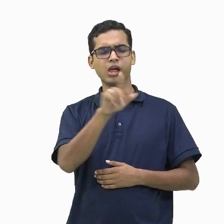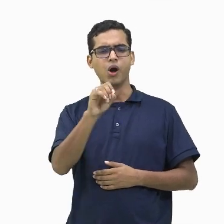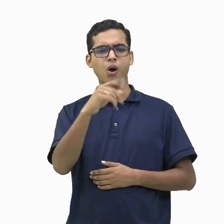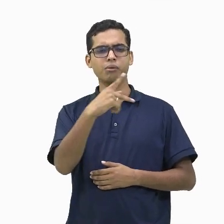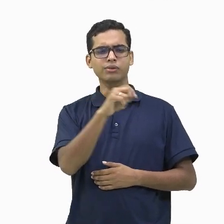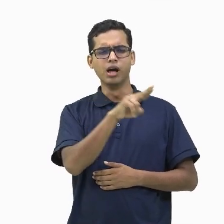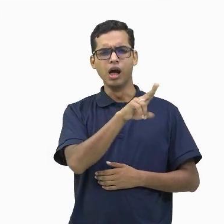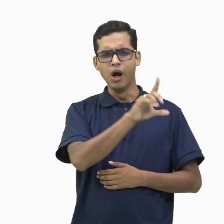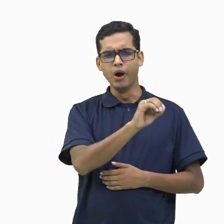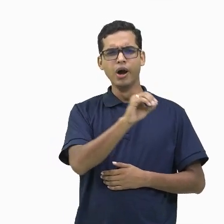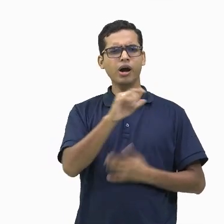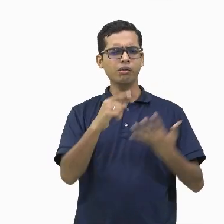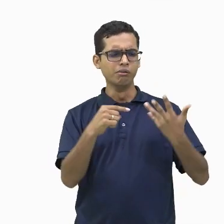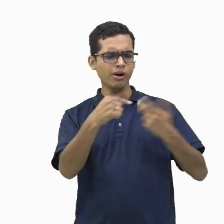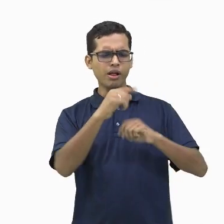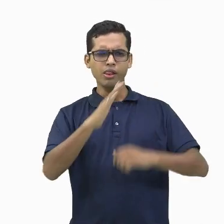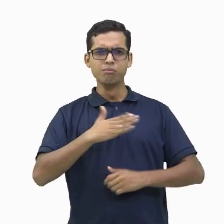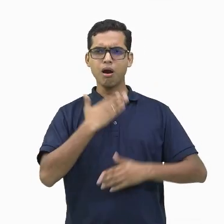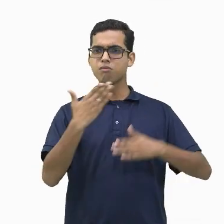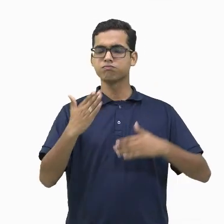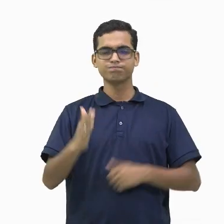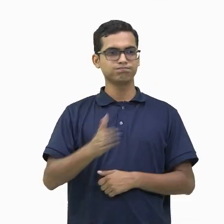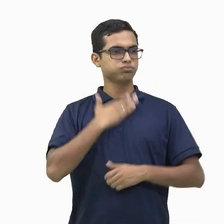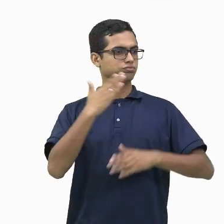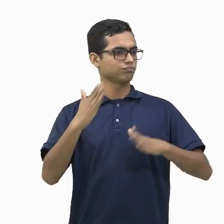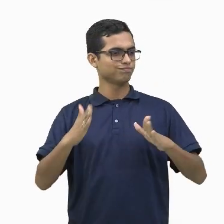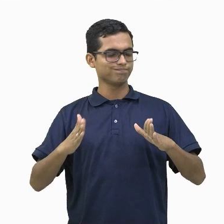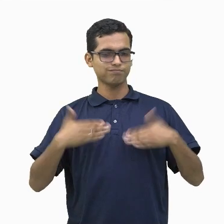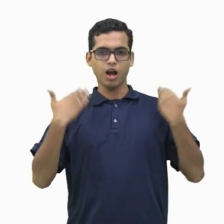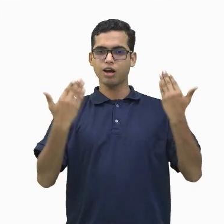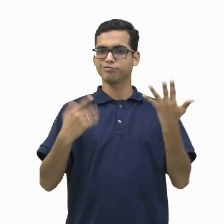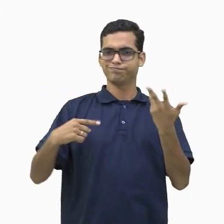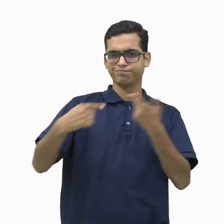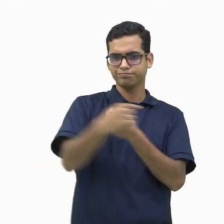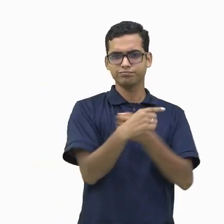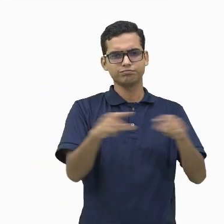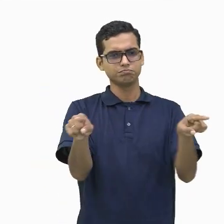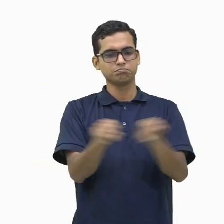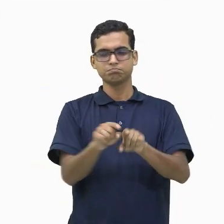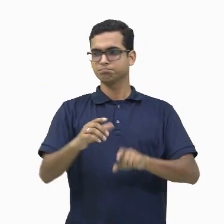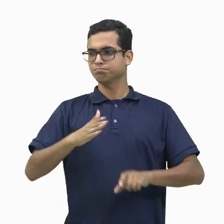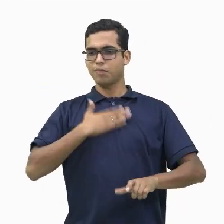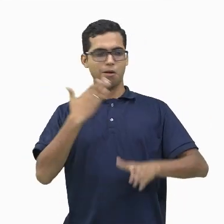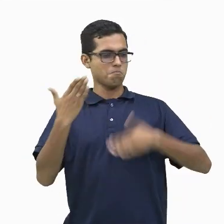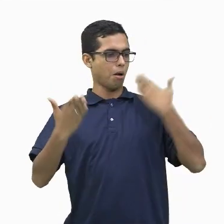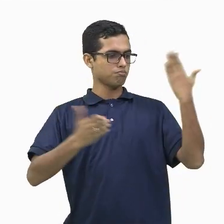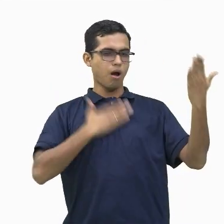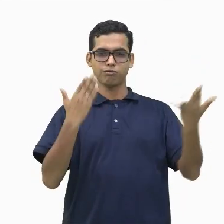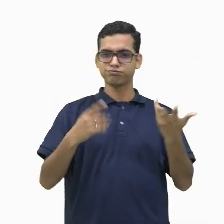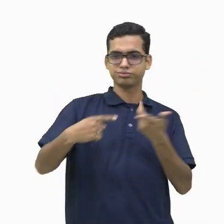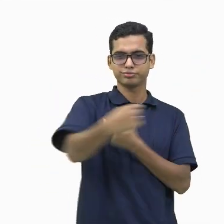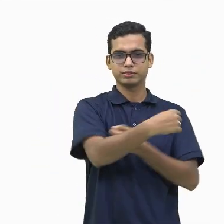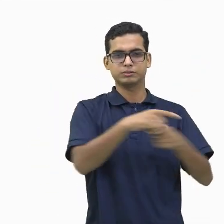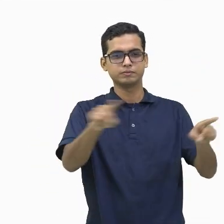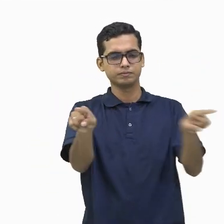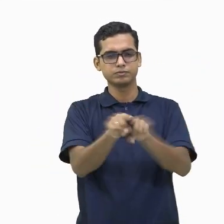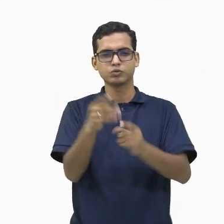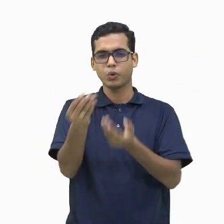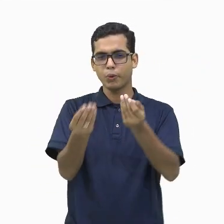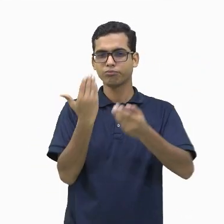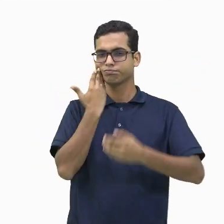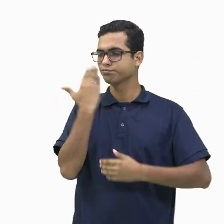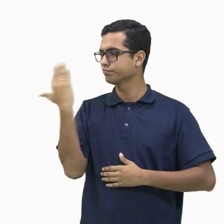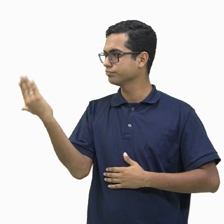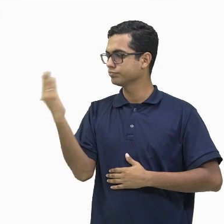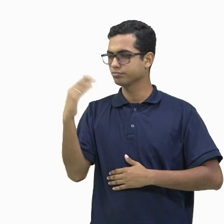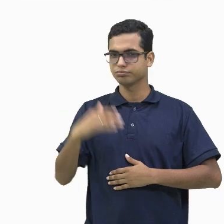São Paulo é cheia de surpresas. E aí, nota que cheia está no feminino, por quê? Porque concorda com a ideia